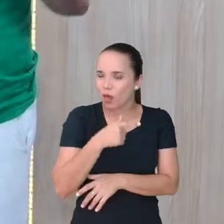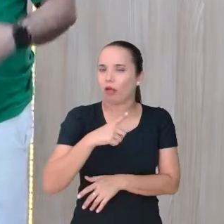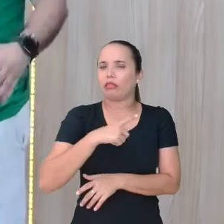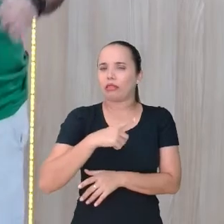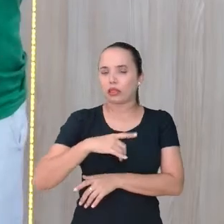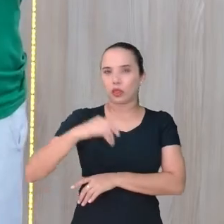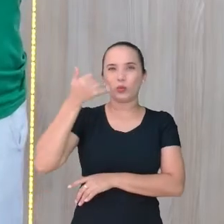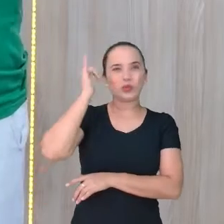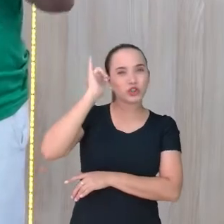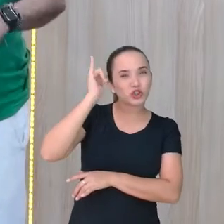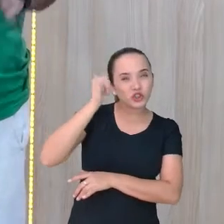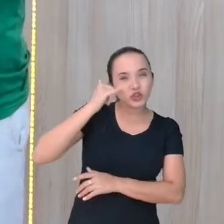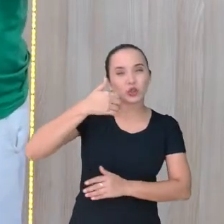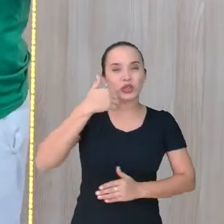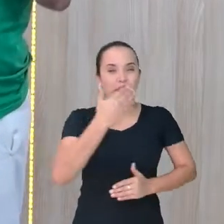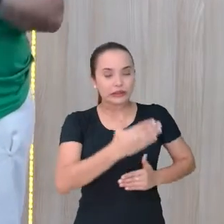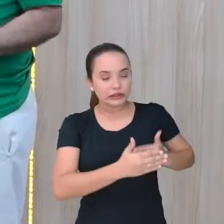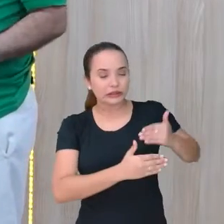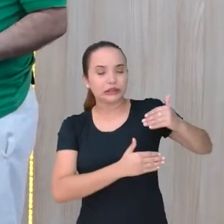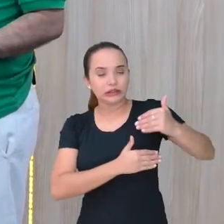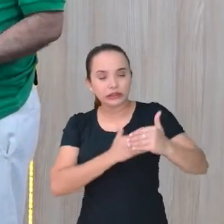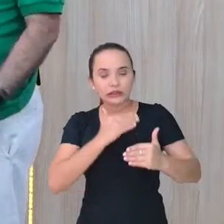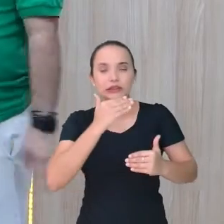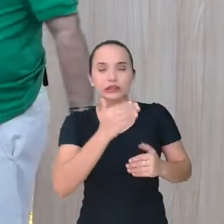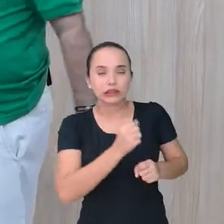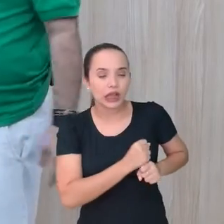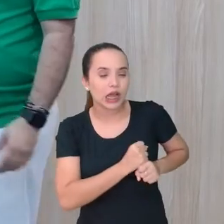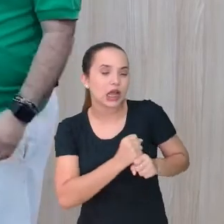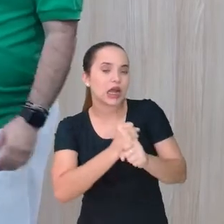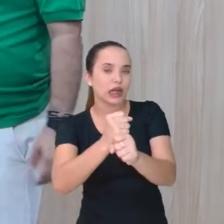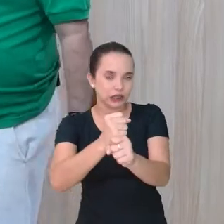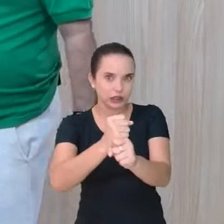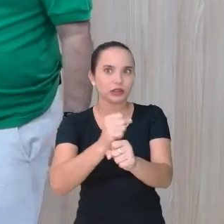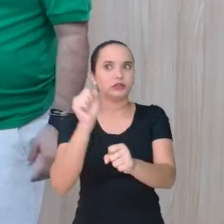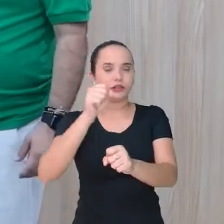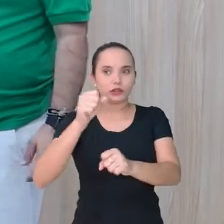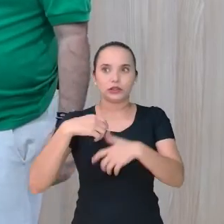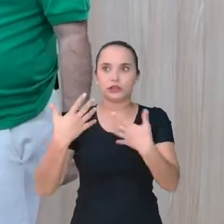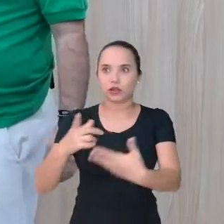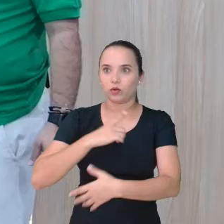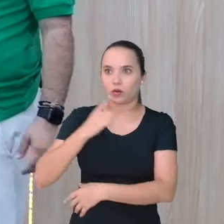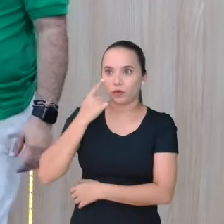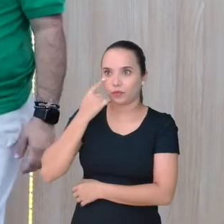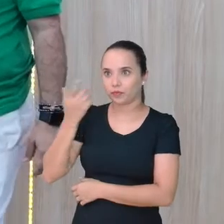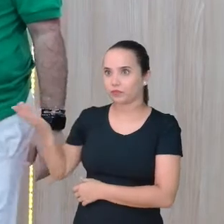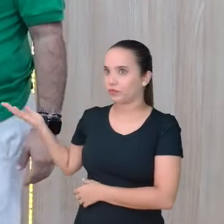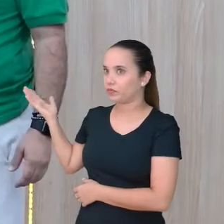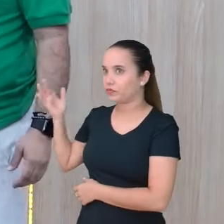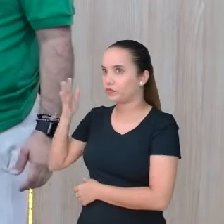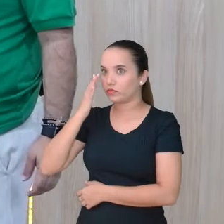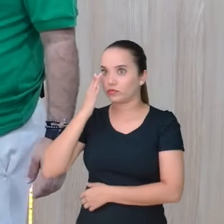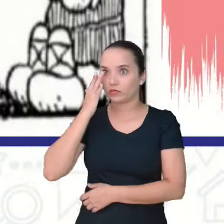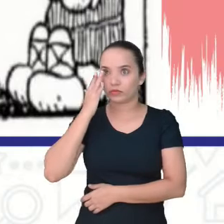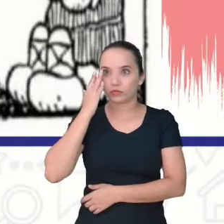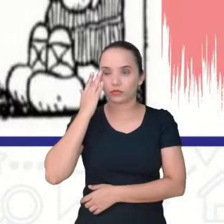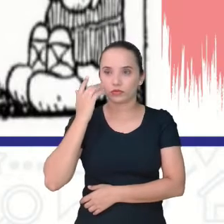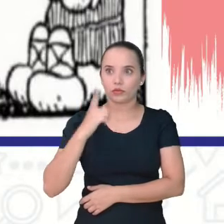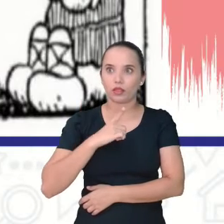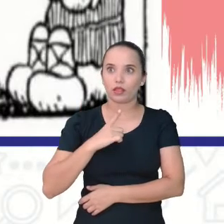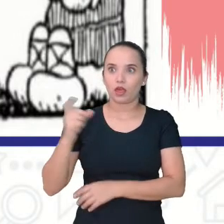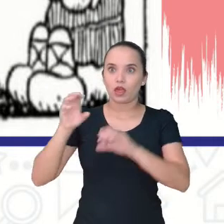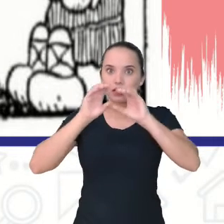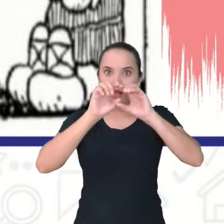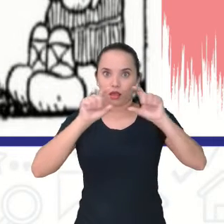história de muitos anos, ok? Então, a gente colocou aqui, ó, uma charge, né,